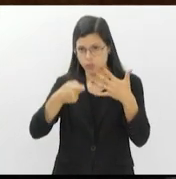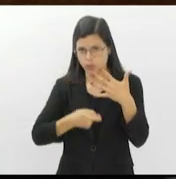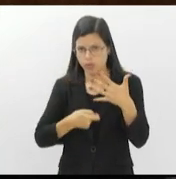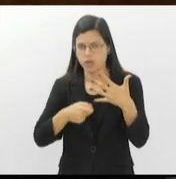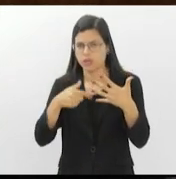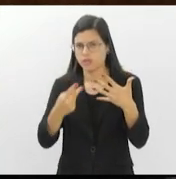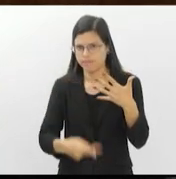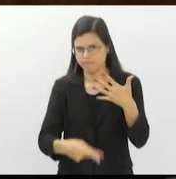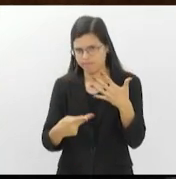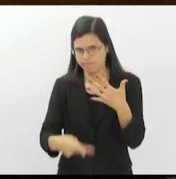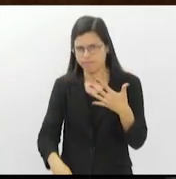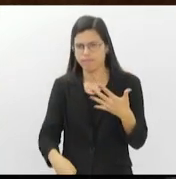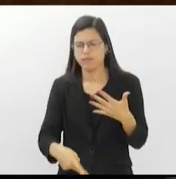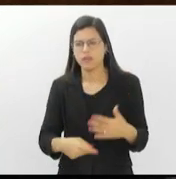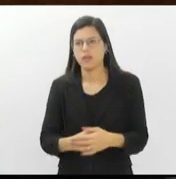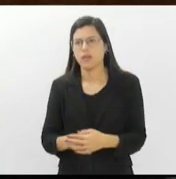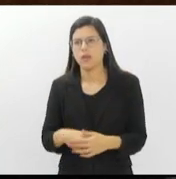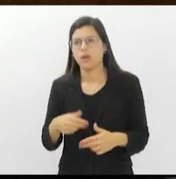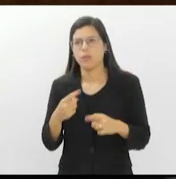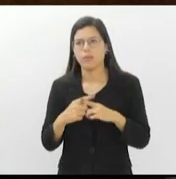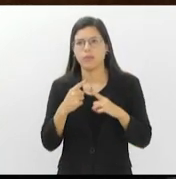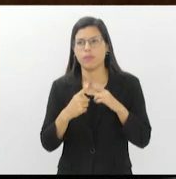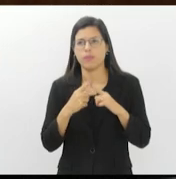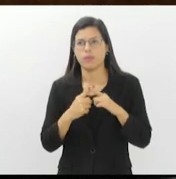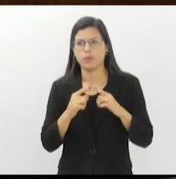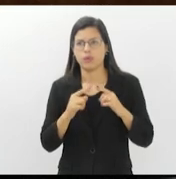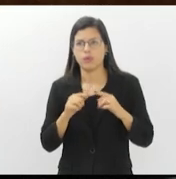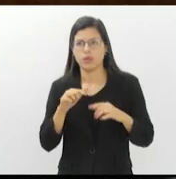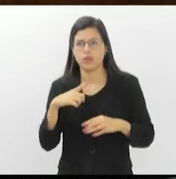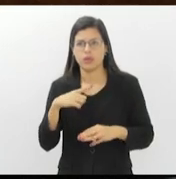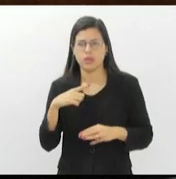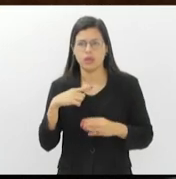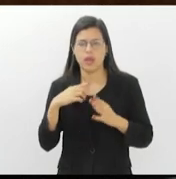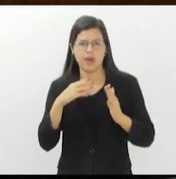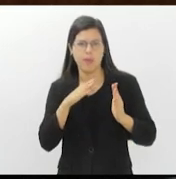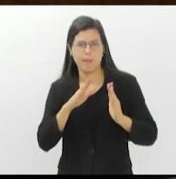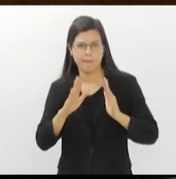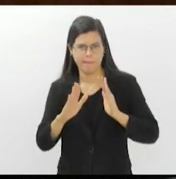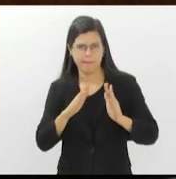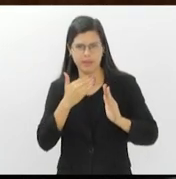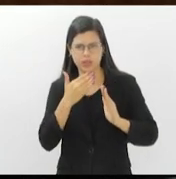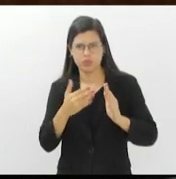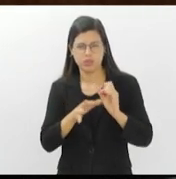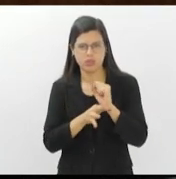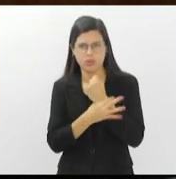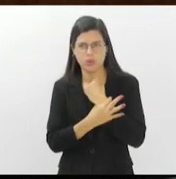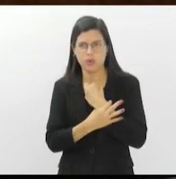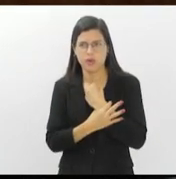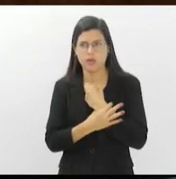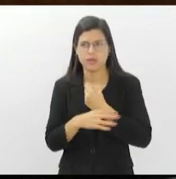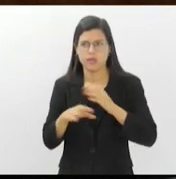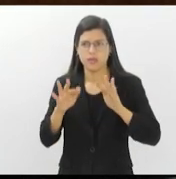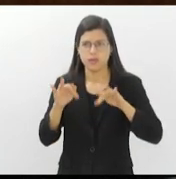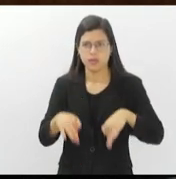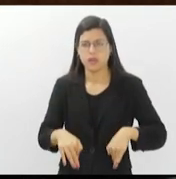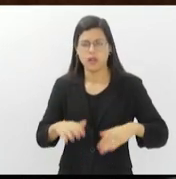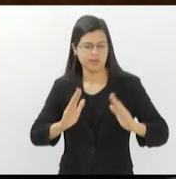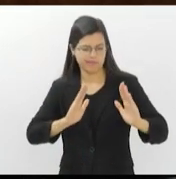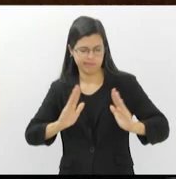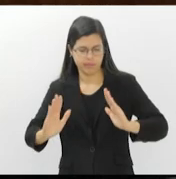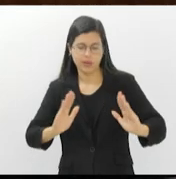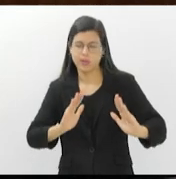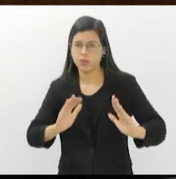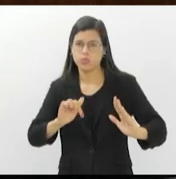ser considerado pela impetração do mandato de segurança inicia-se após o encerramento da validade do